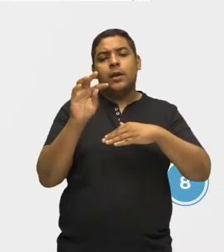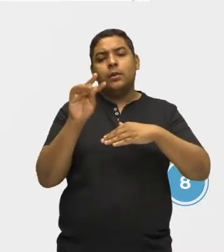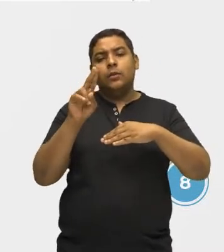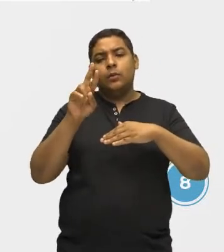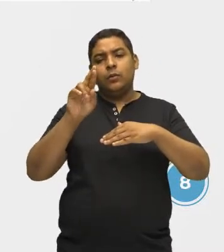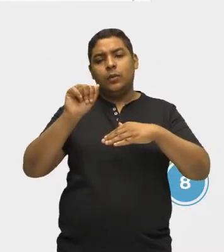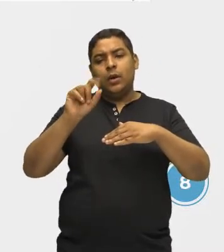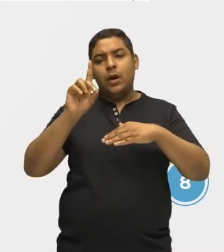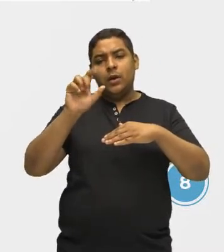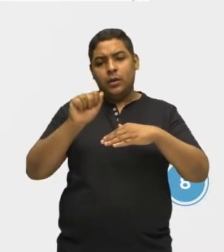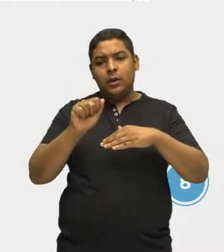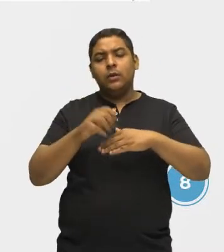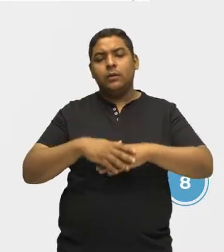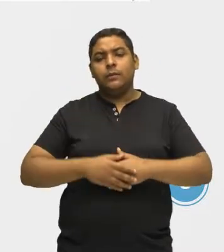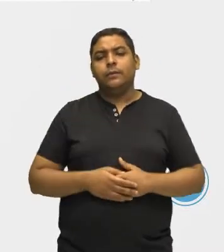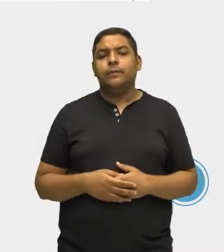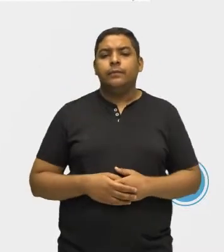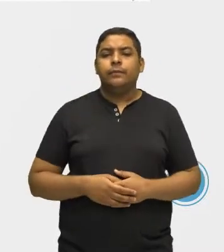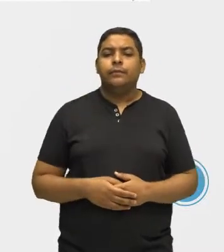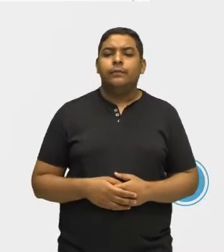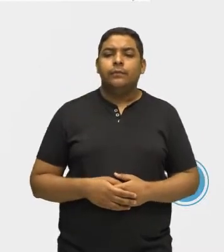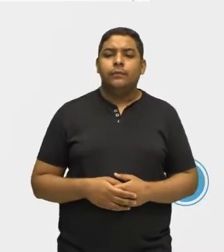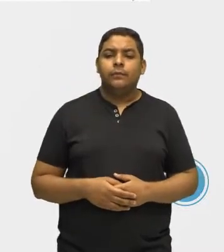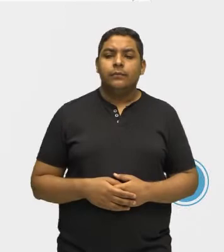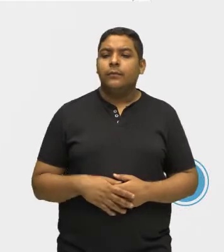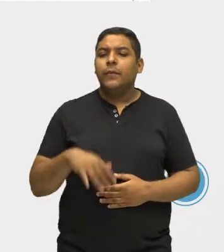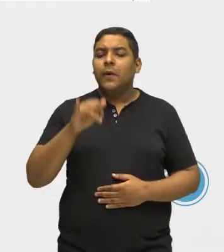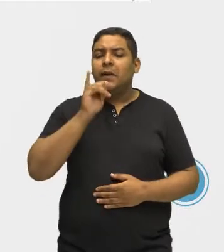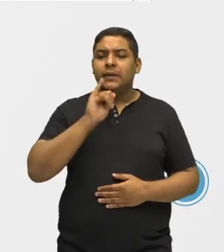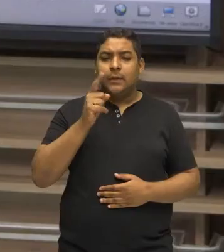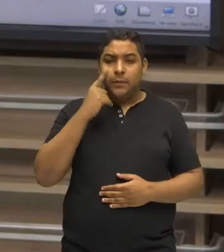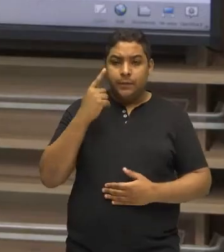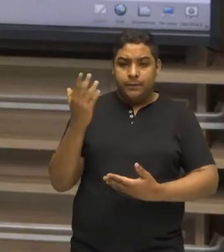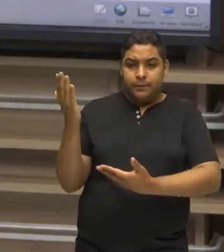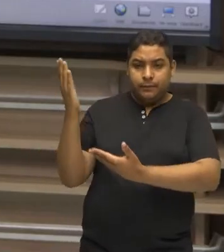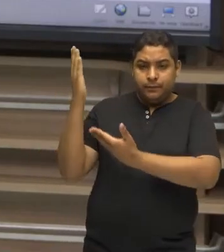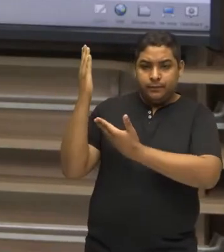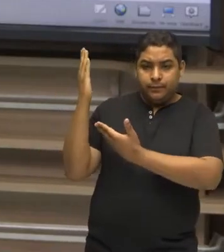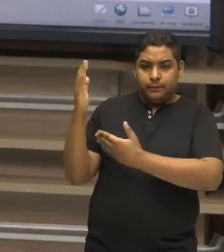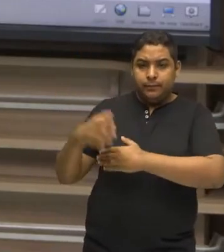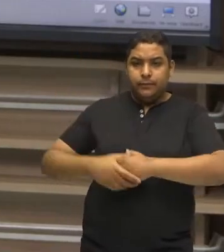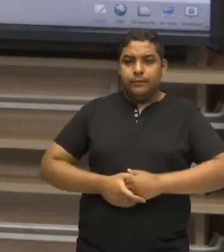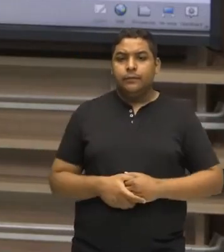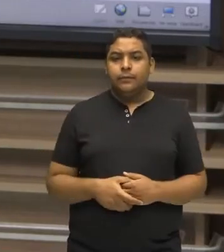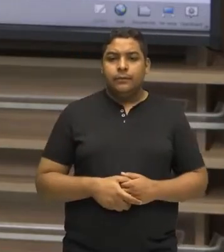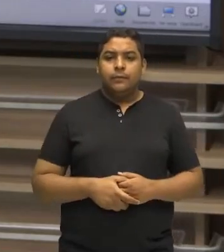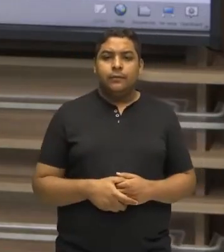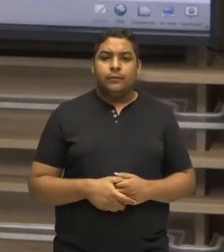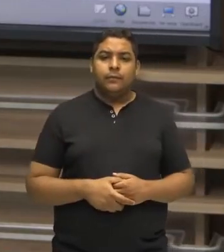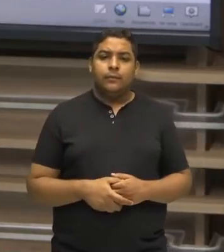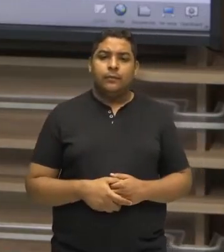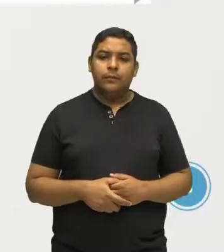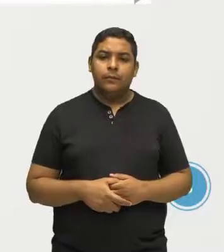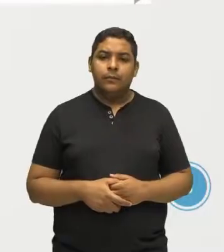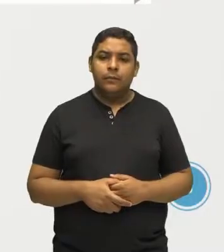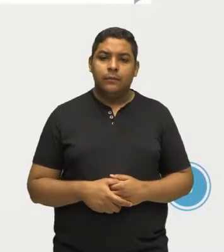temos um exemplo de saturação. Por exemplo, você tem aqui a cor vermelha, né, que você está vendo